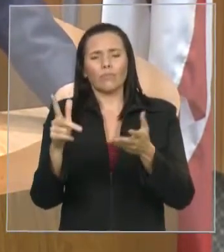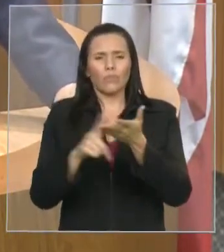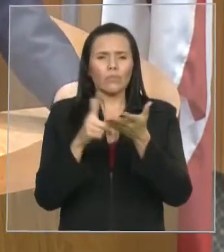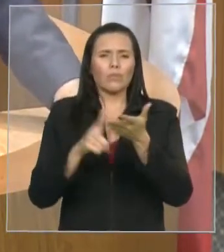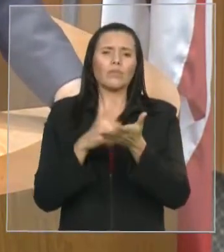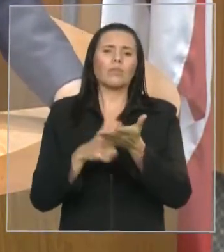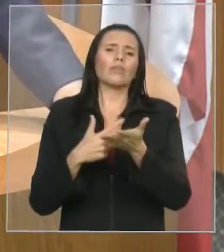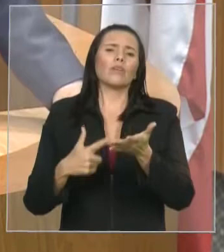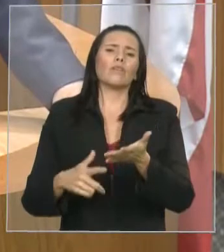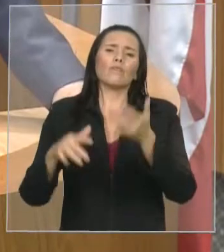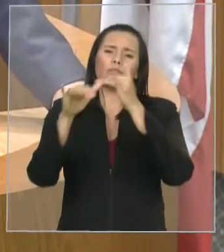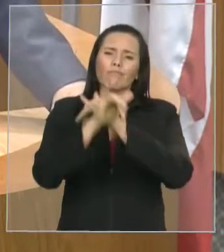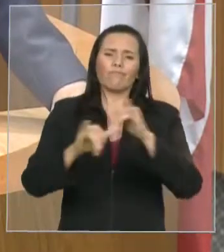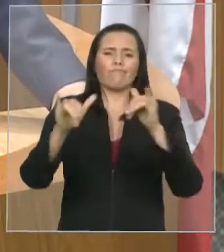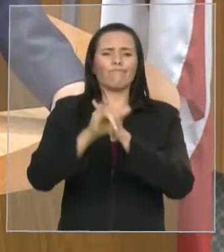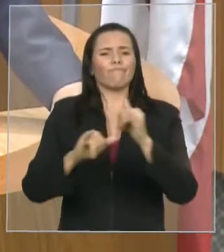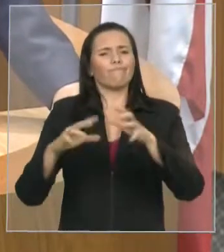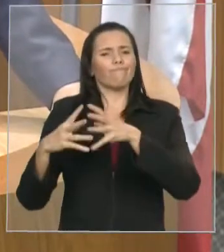mais